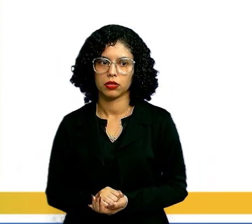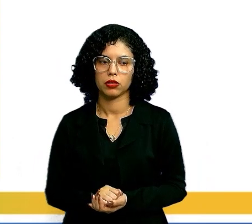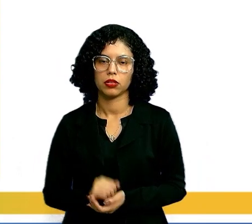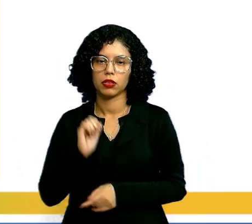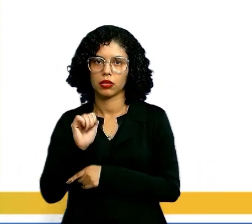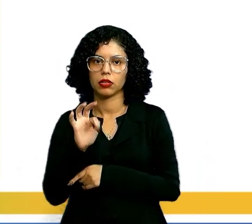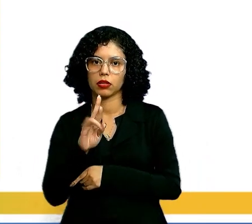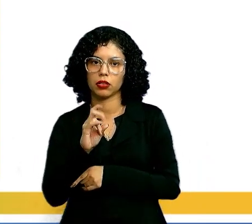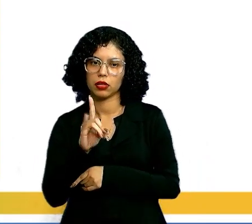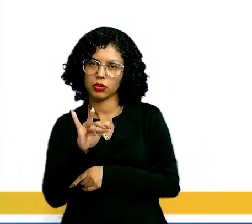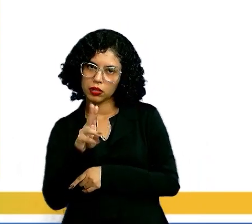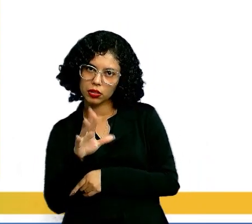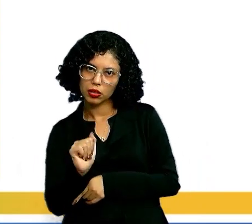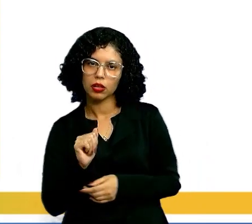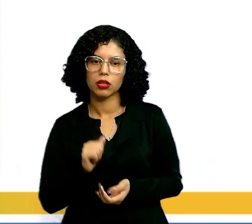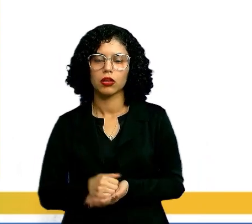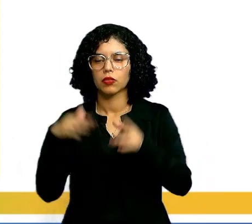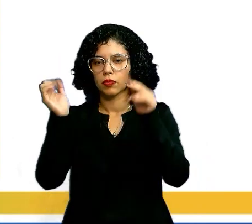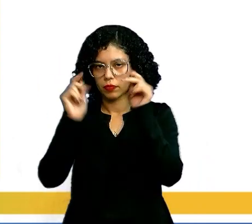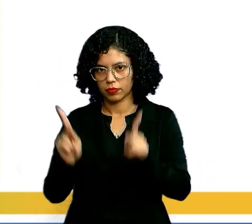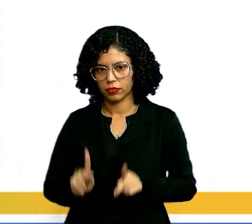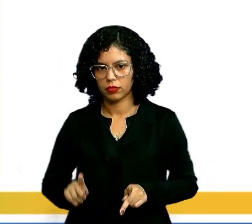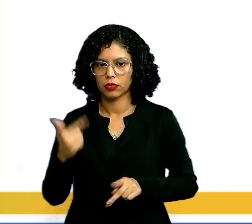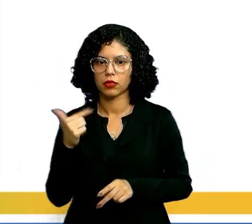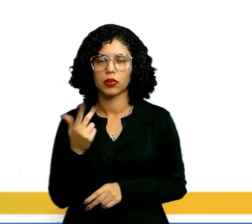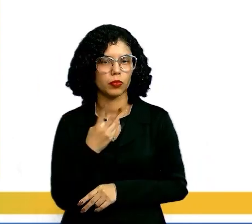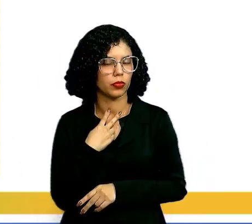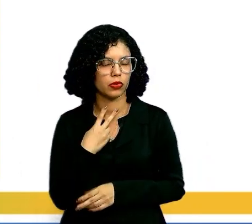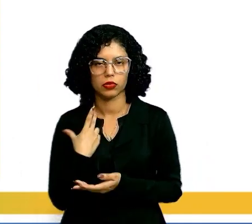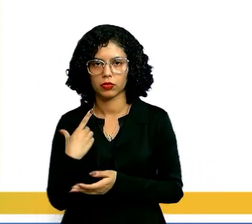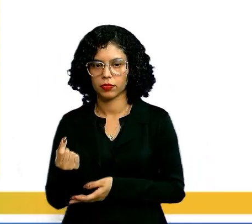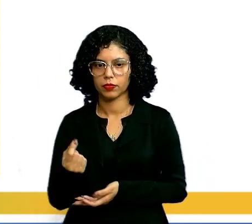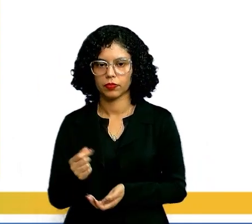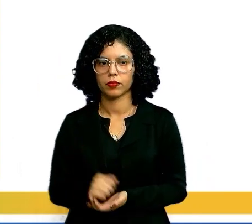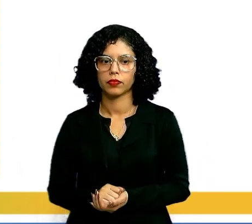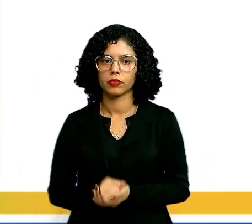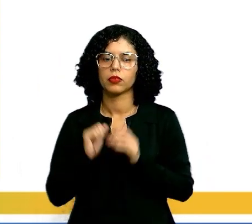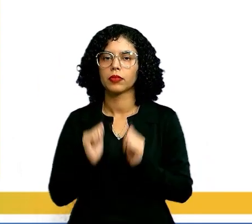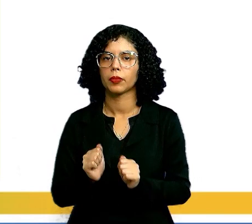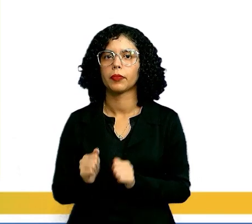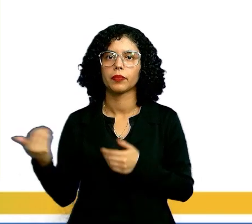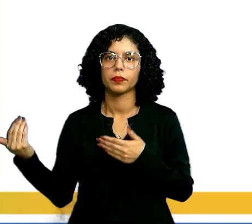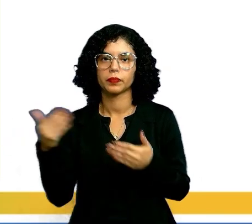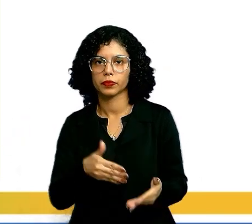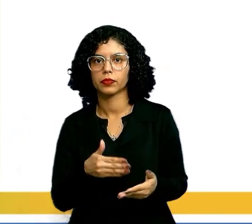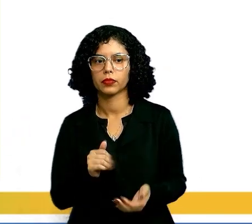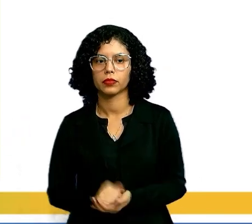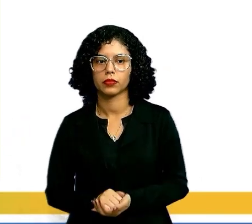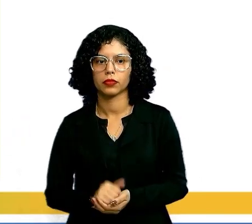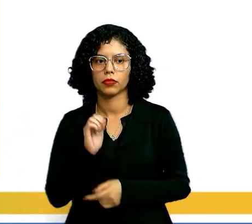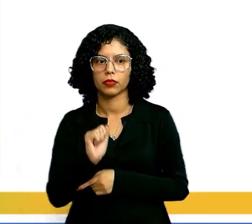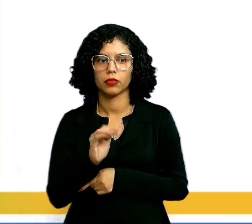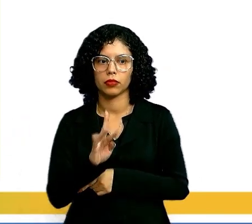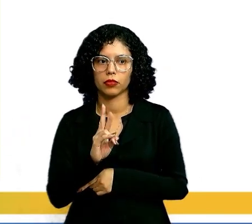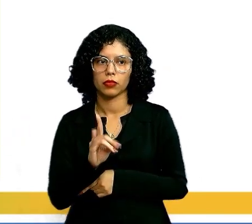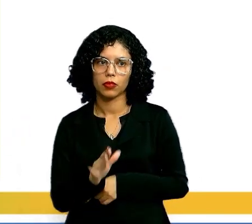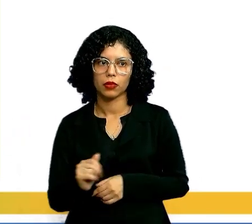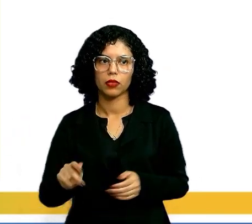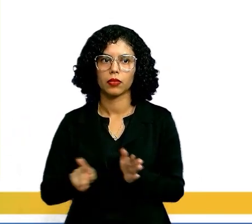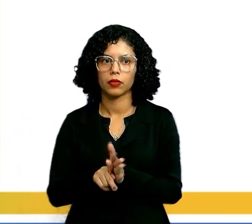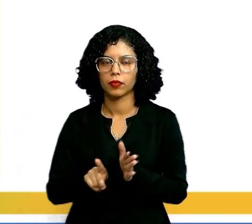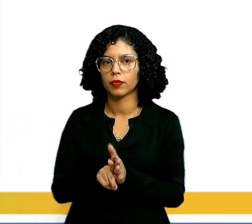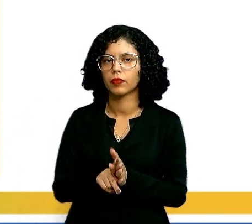ataraxia aquele estado de paz que ninguém pode tirar para que a gente possa chegar à autarquia que é